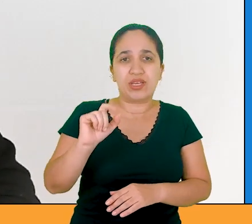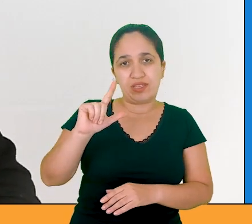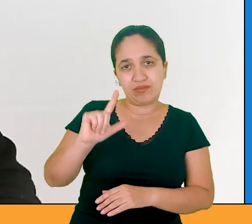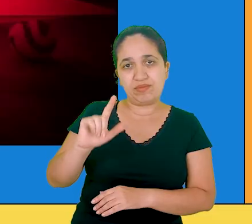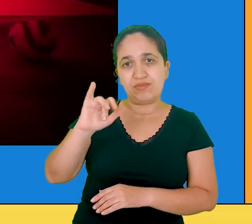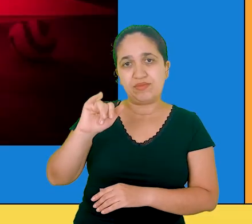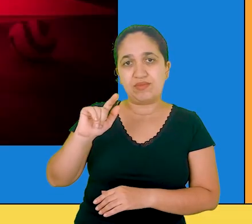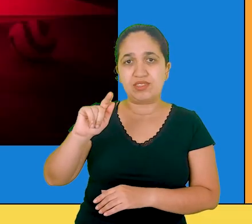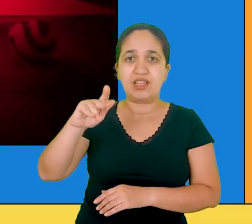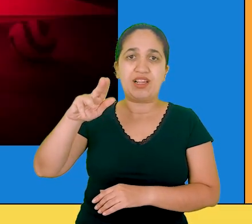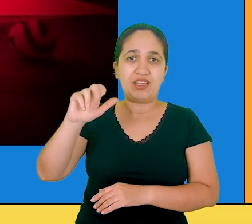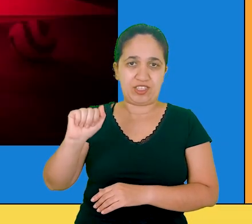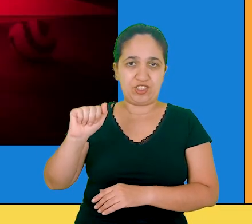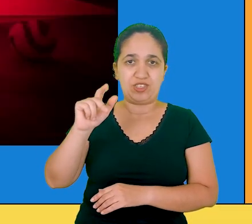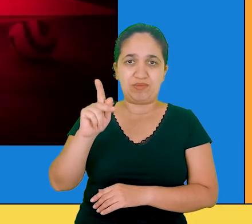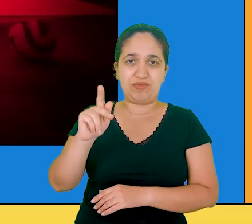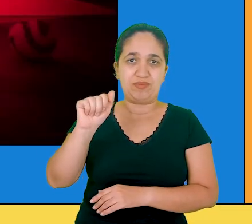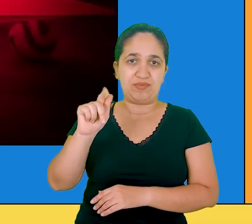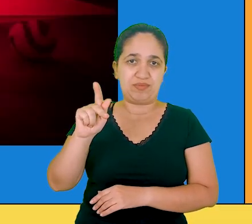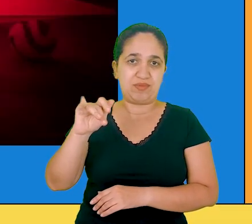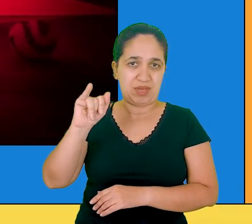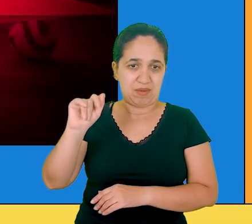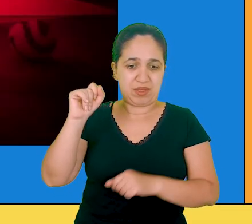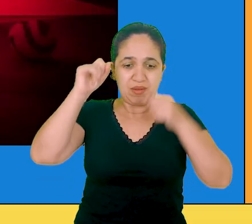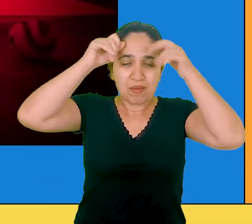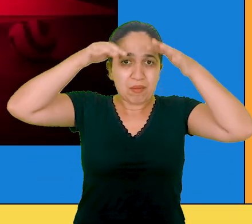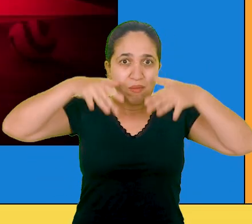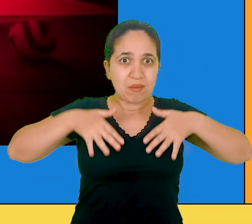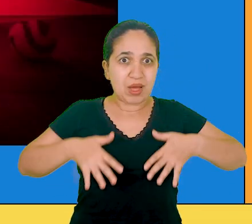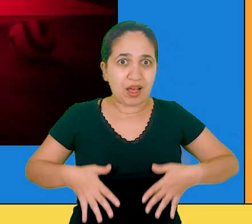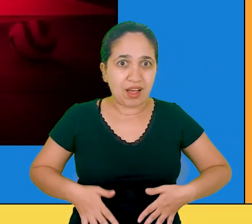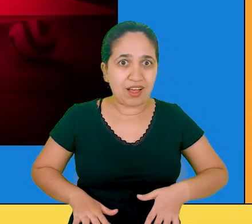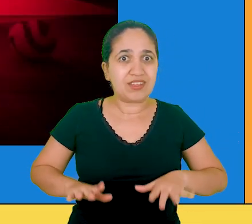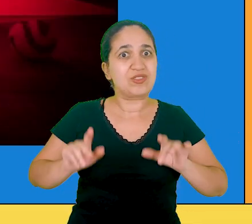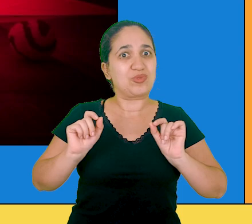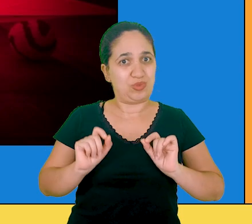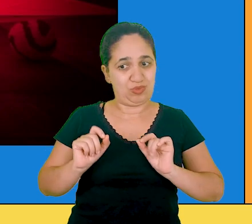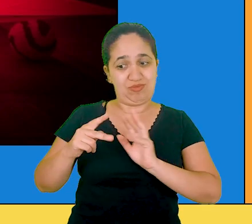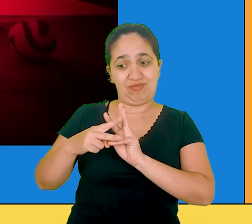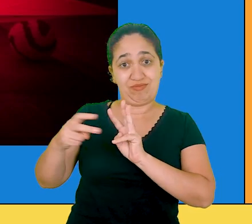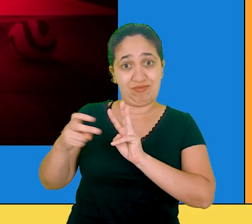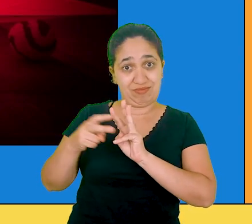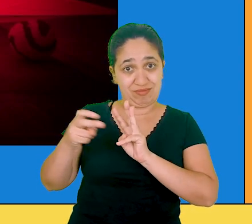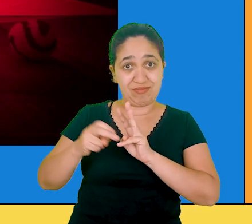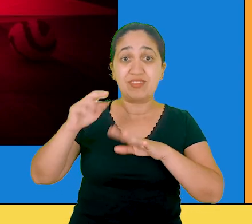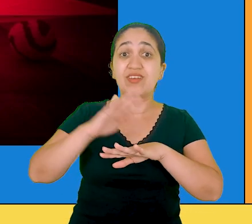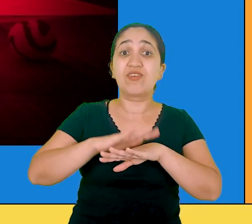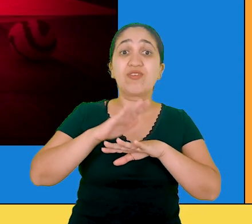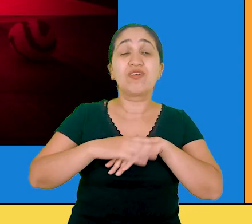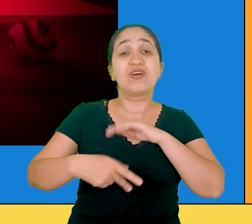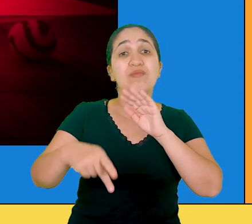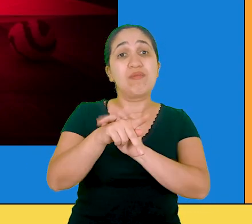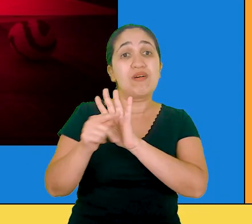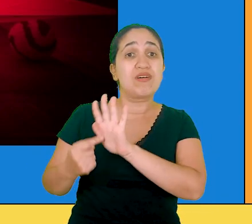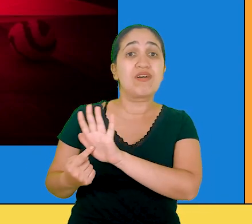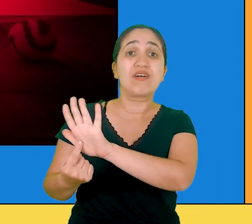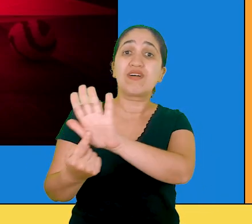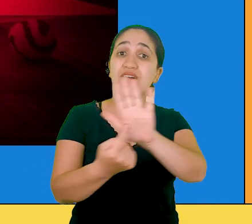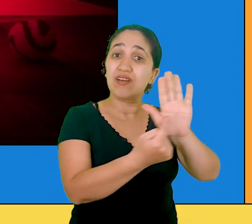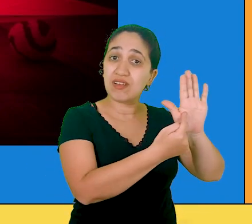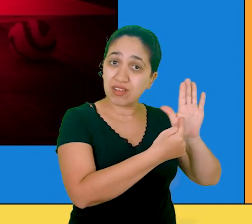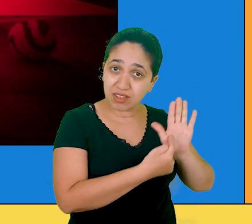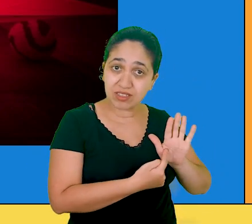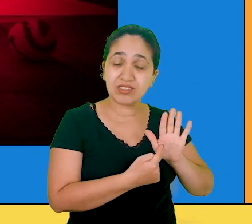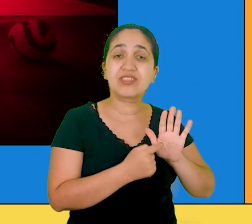Lígia Pape. Esse trabalho da Lígia Pape, foto de uma sala com instalação de um grande tecido branco com esferas dentro e fora. O espaço é iluminado